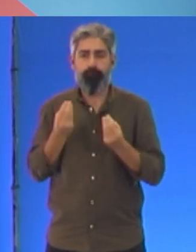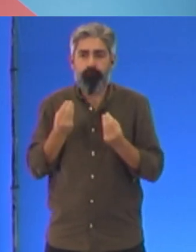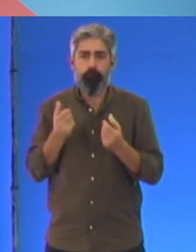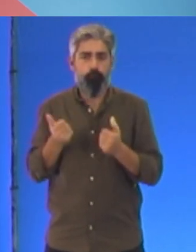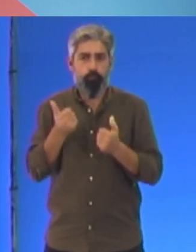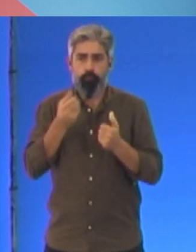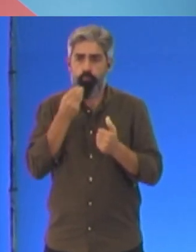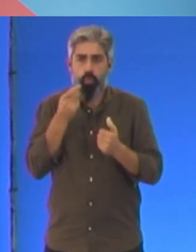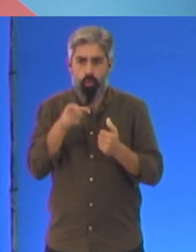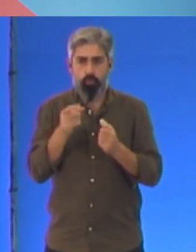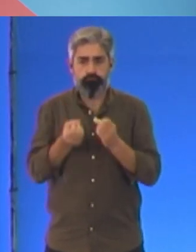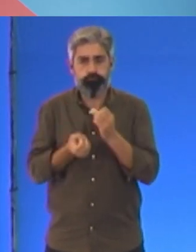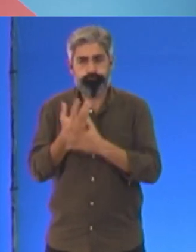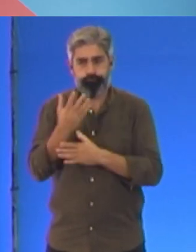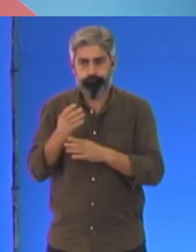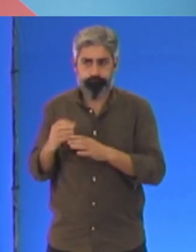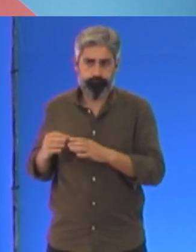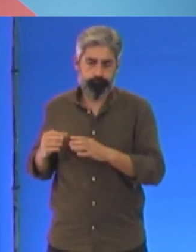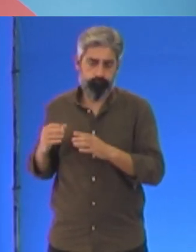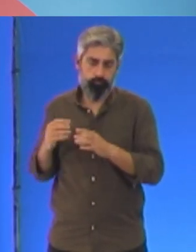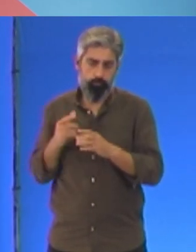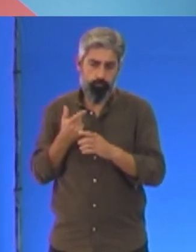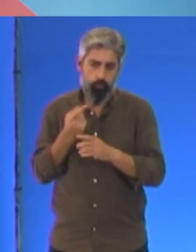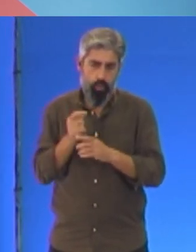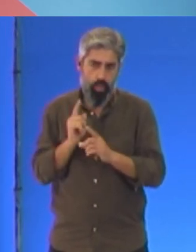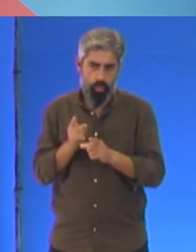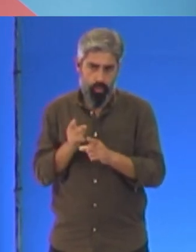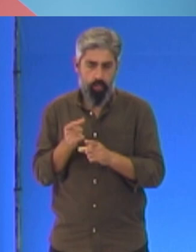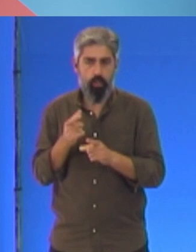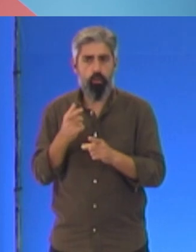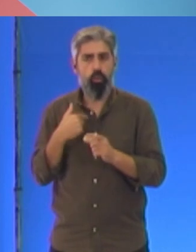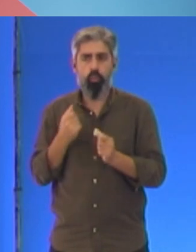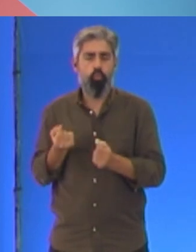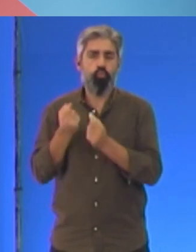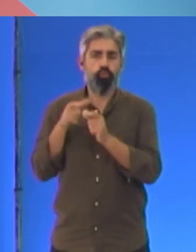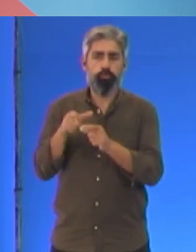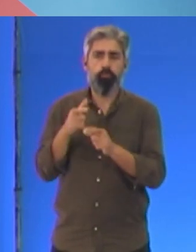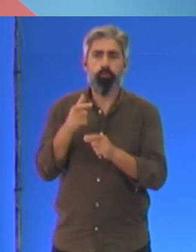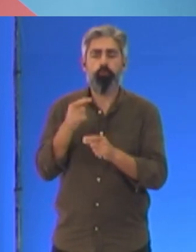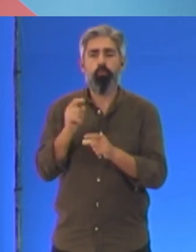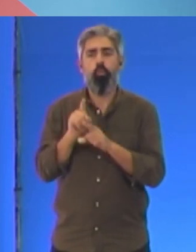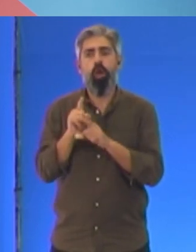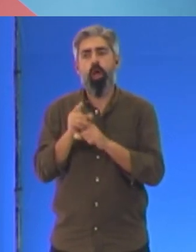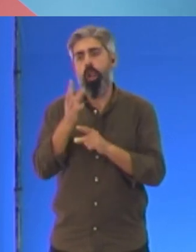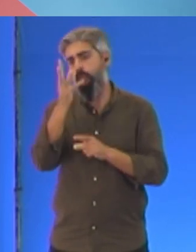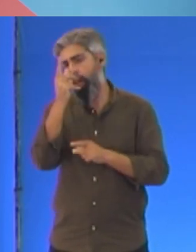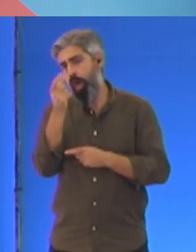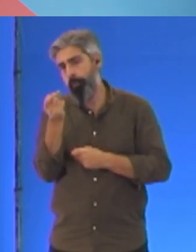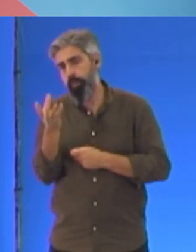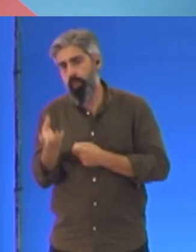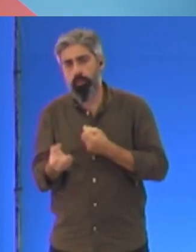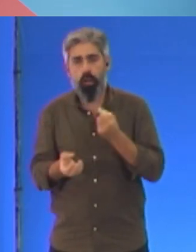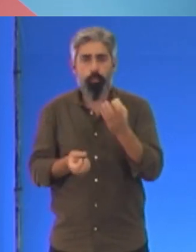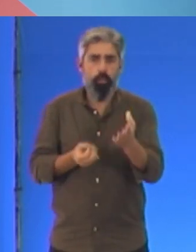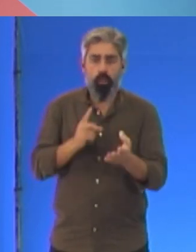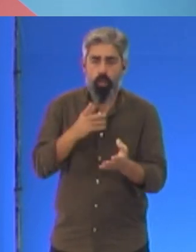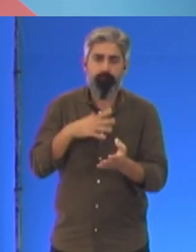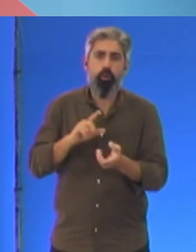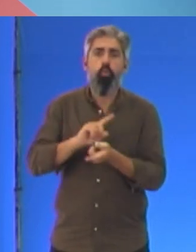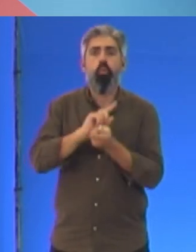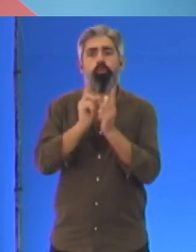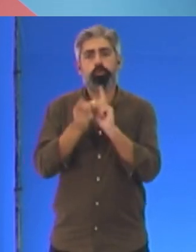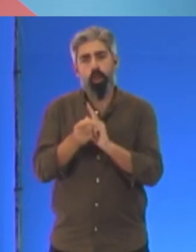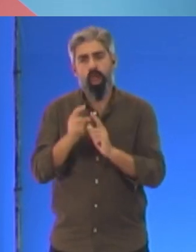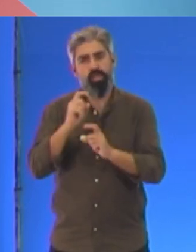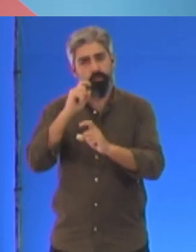bloco de esquerda desde a sua gente recusamos uma convenção que seja um modelamentações mas Queremos que seja